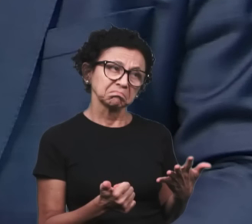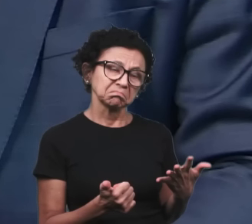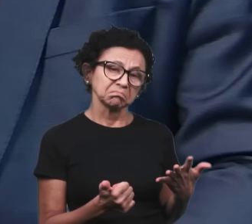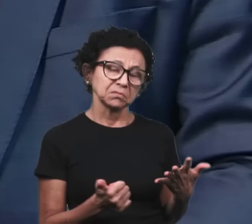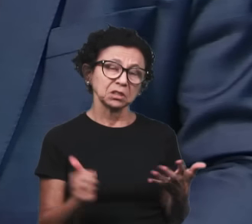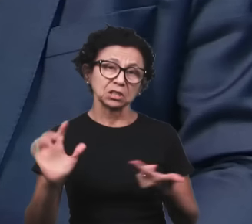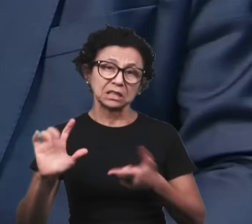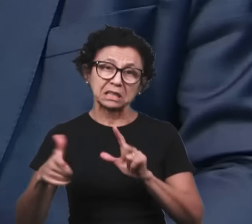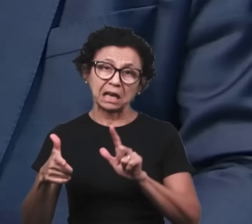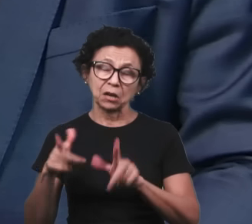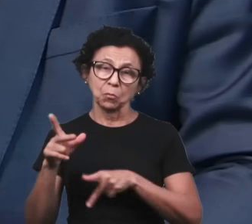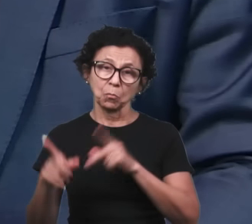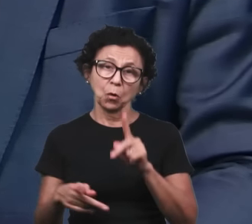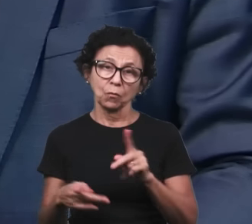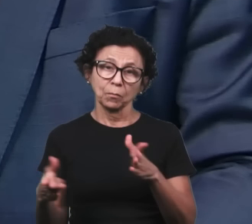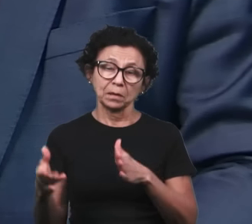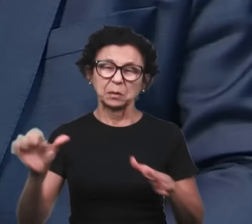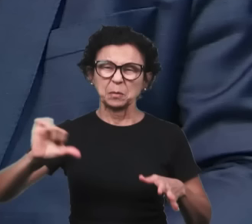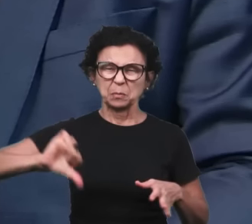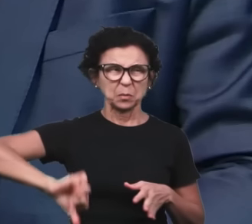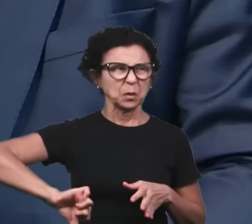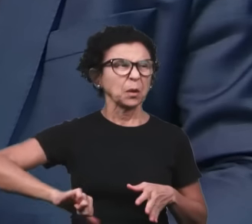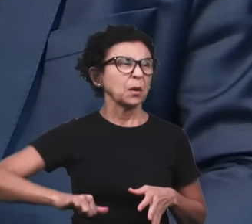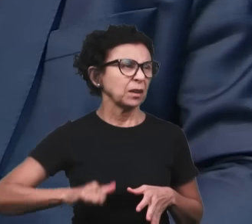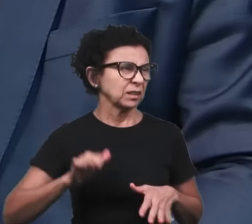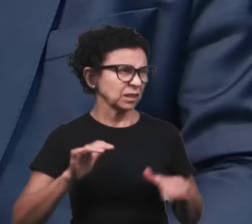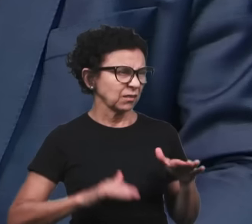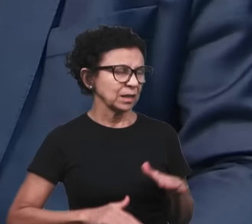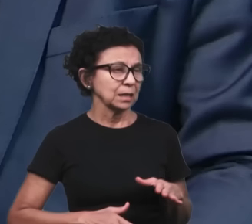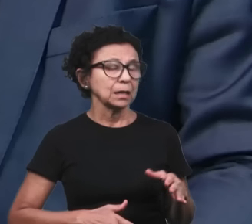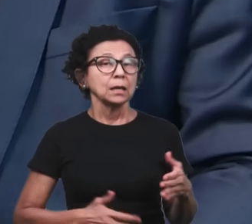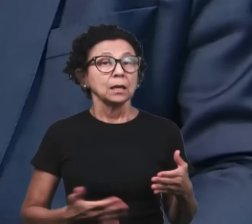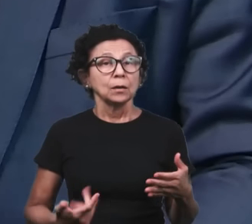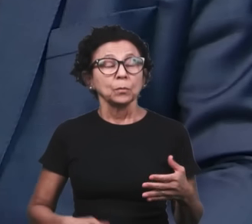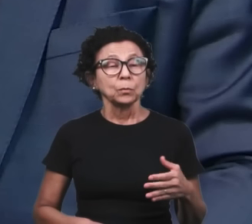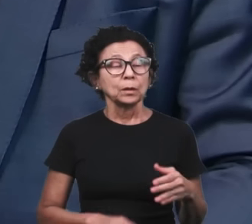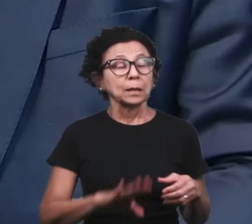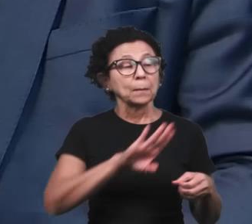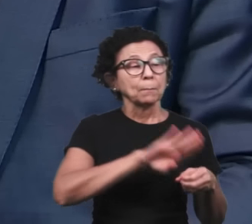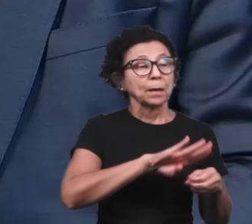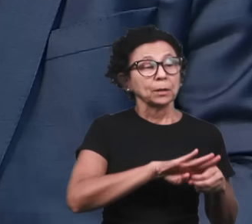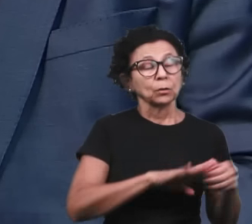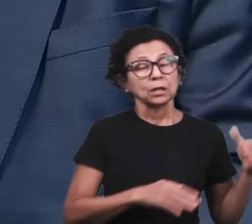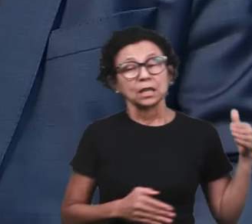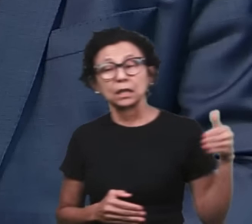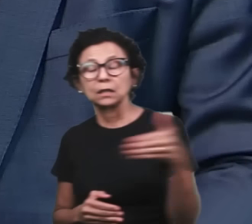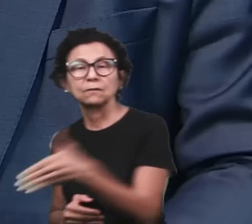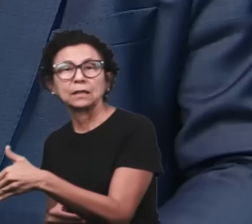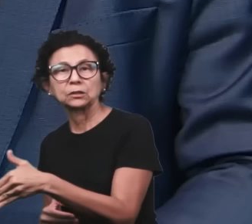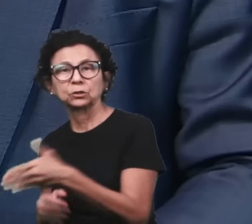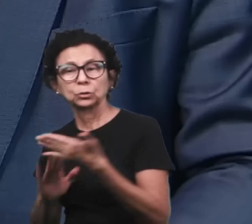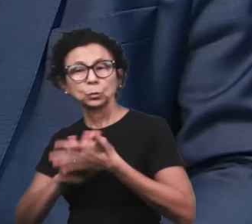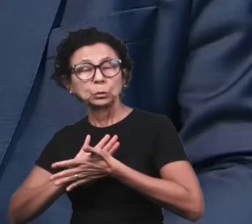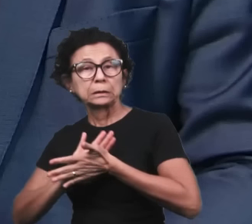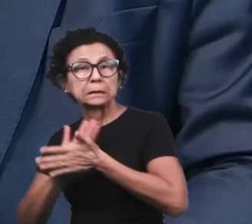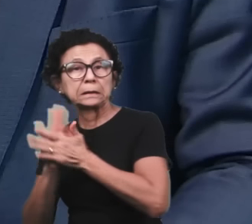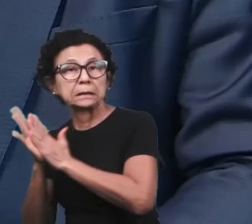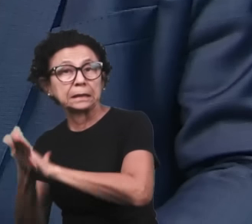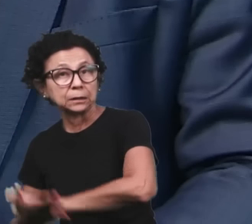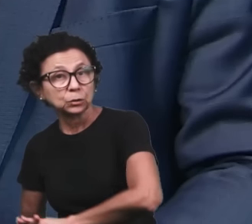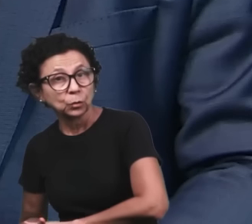de Israel, né? Por causa da invasão de Babilônia, por causa da destruição em série, né? Porque foram